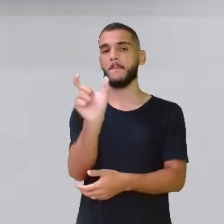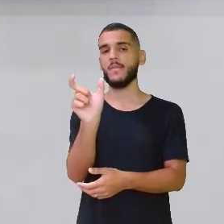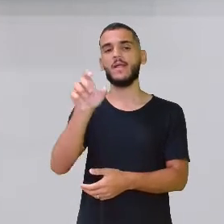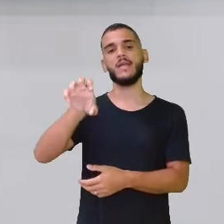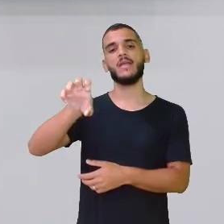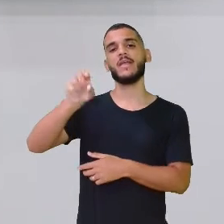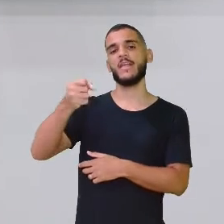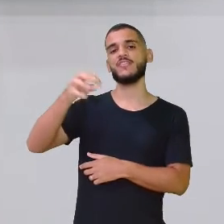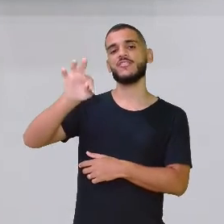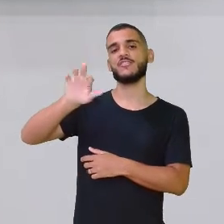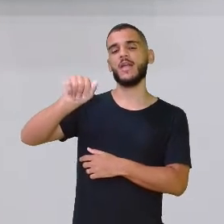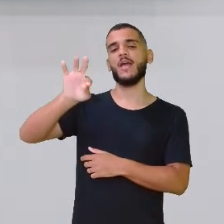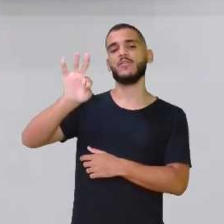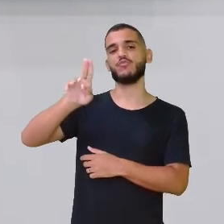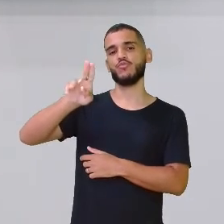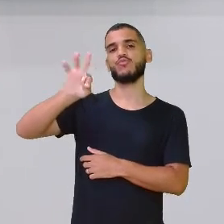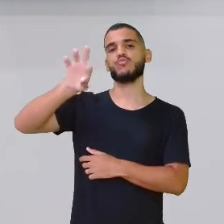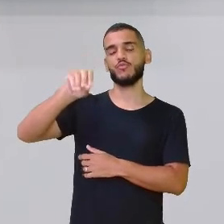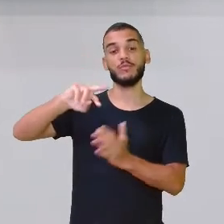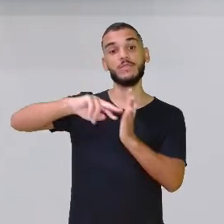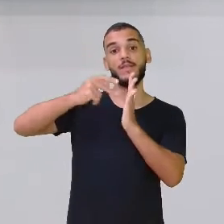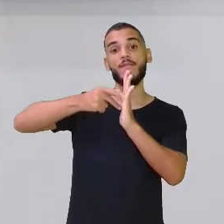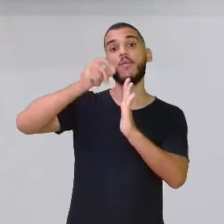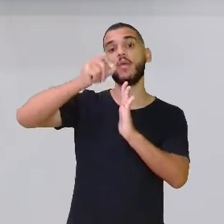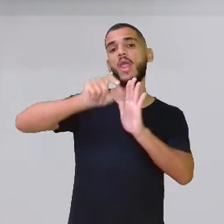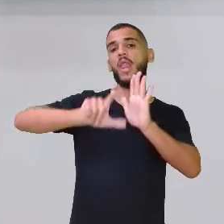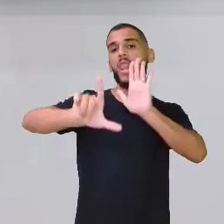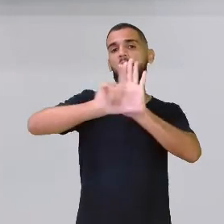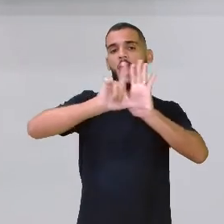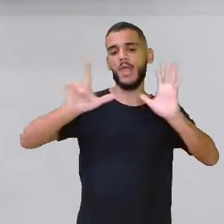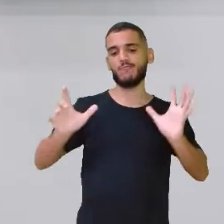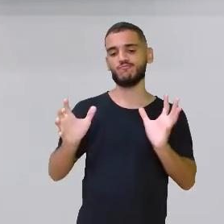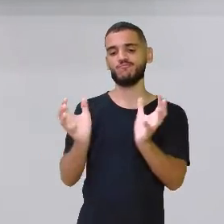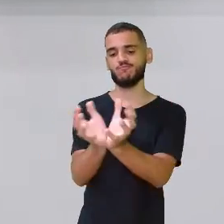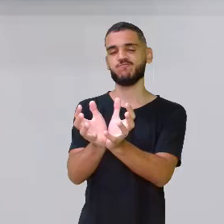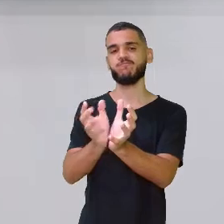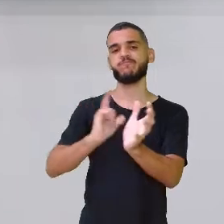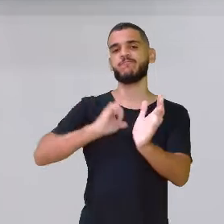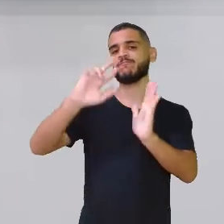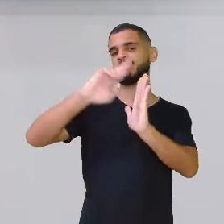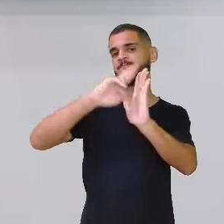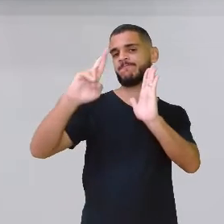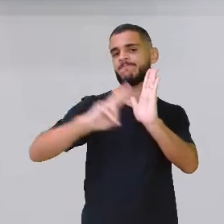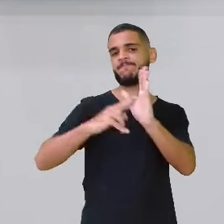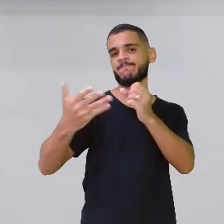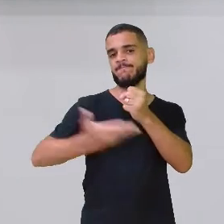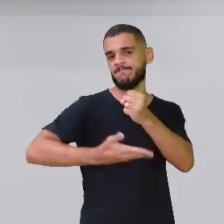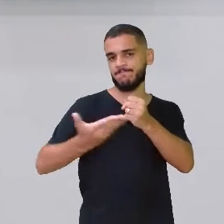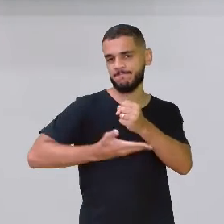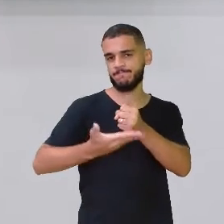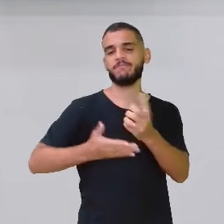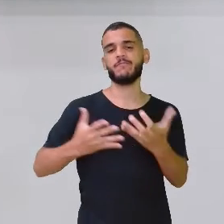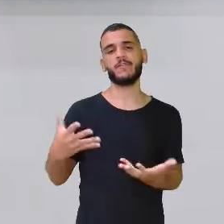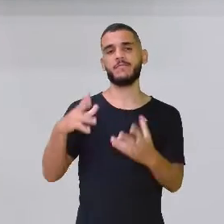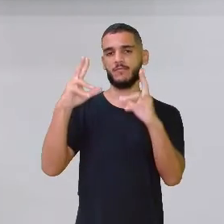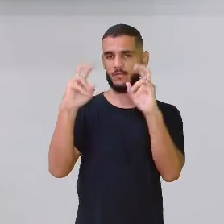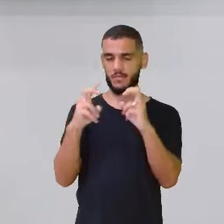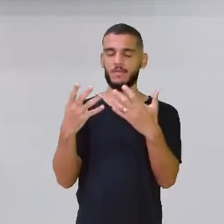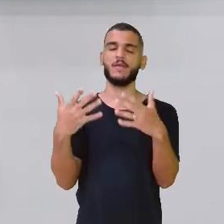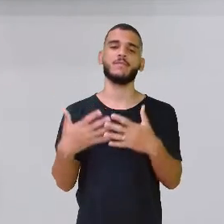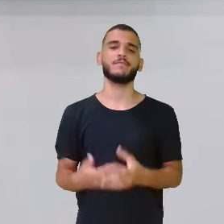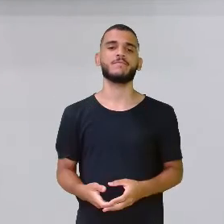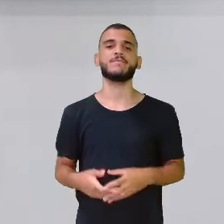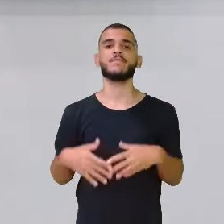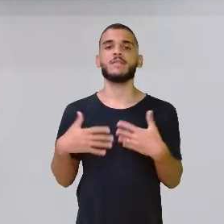de leis, um grupo, um regulamento sobre determinado assunto. No